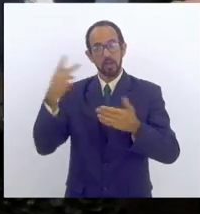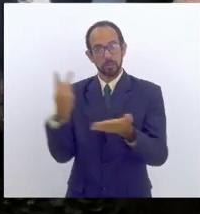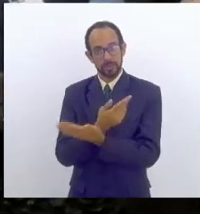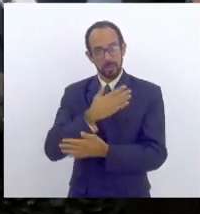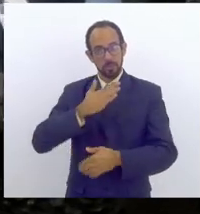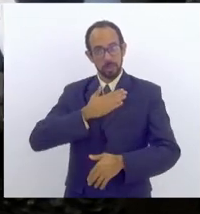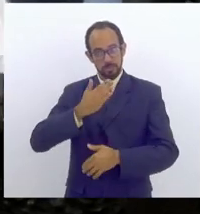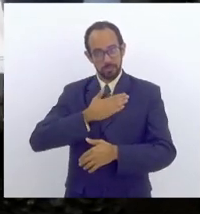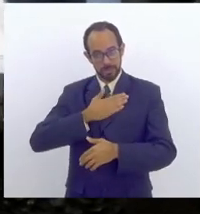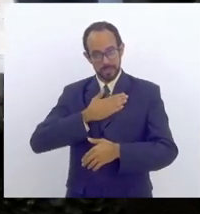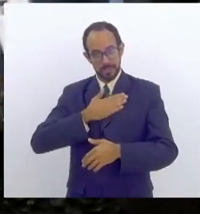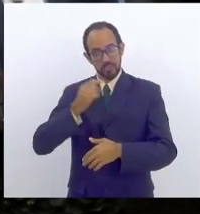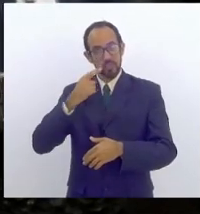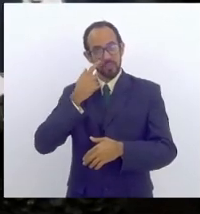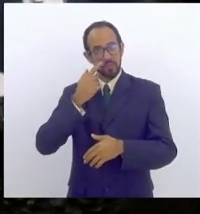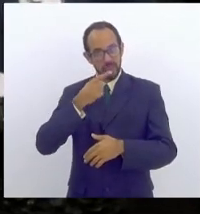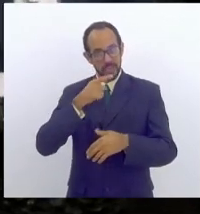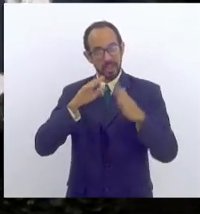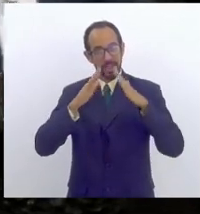casa de ferreiro.